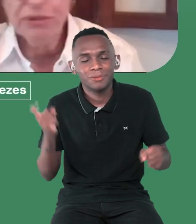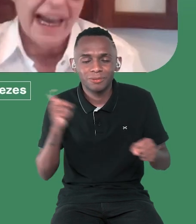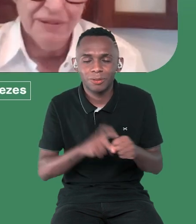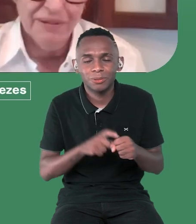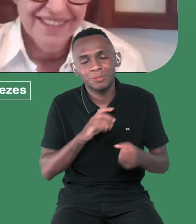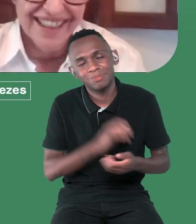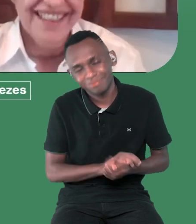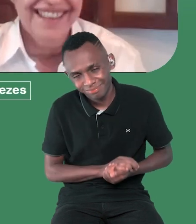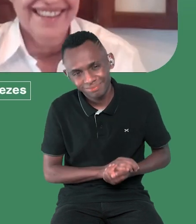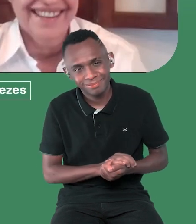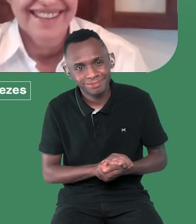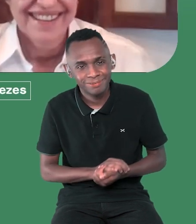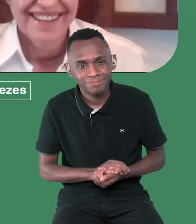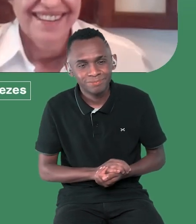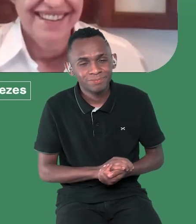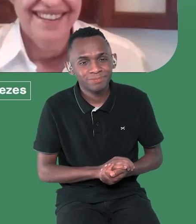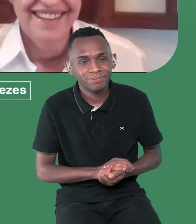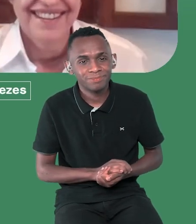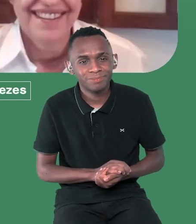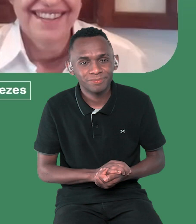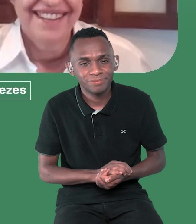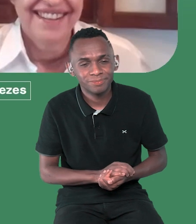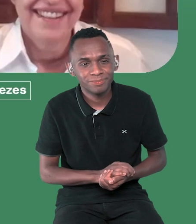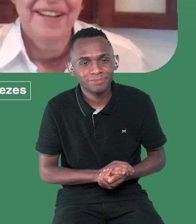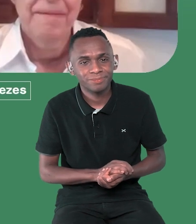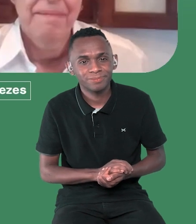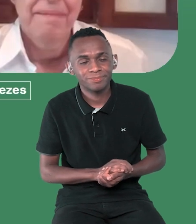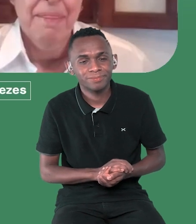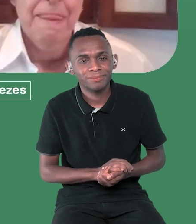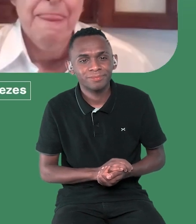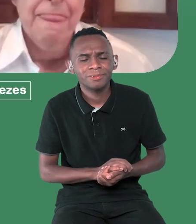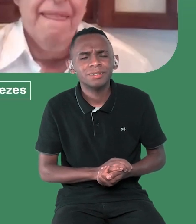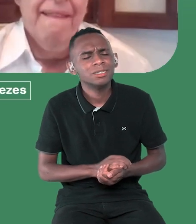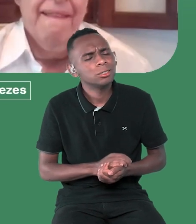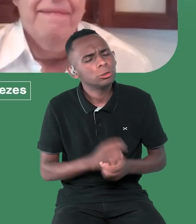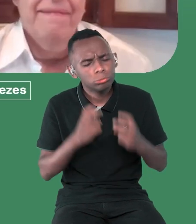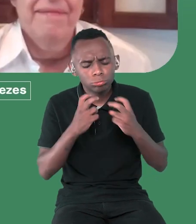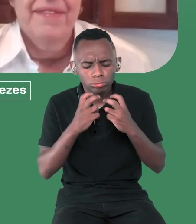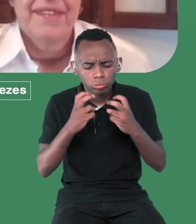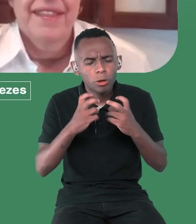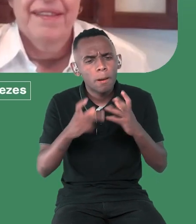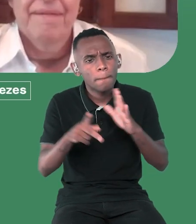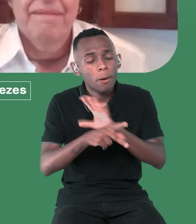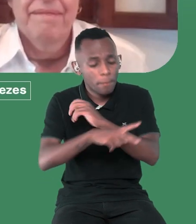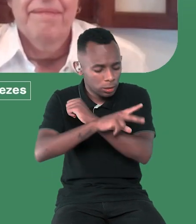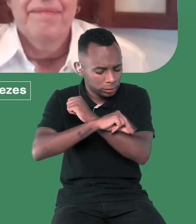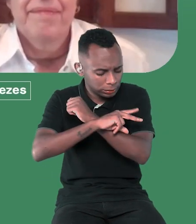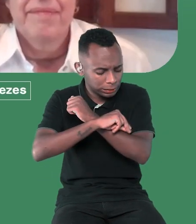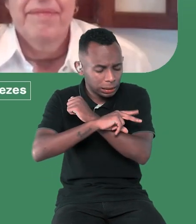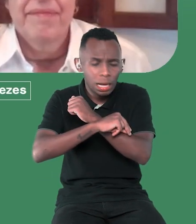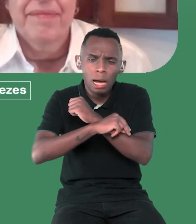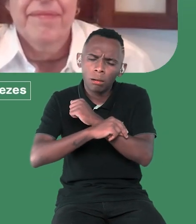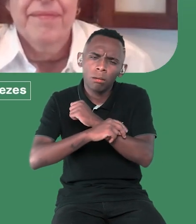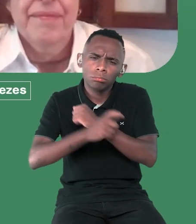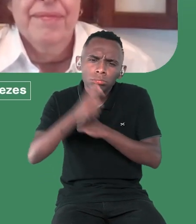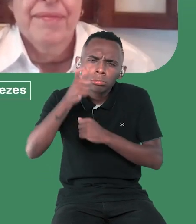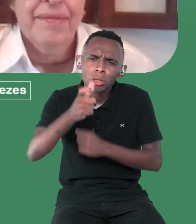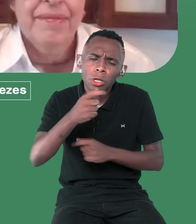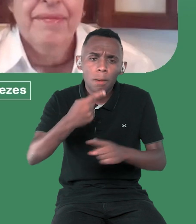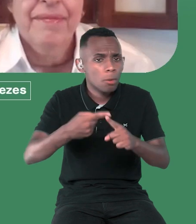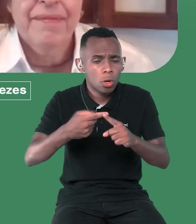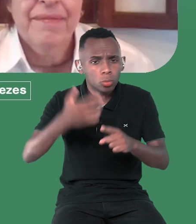Voltaram. Pois Mas, é, gente, esse som da cigarra é tão curioso. Só comentar, Josiane, que é uma curiosidade que eu